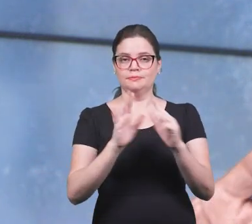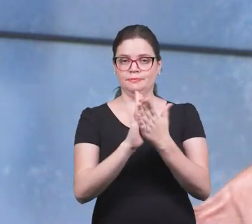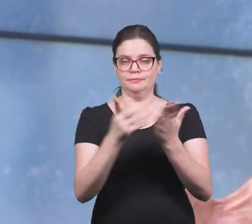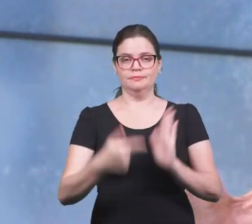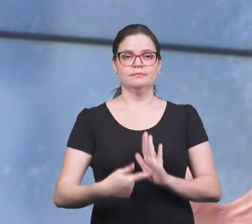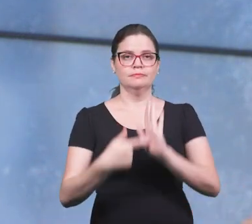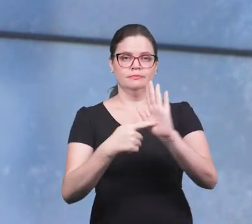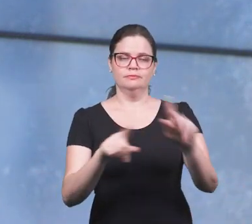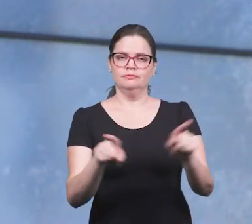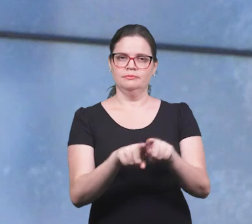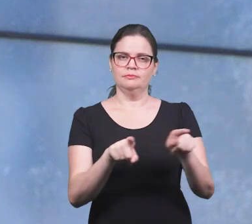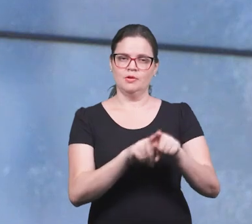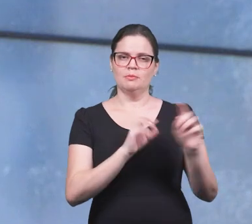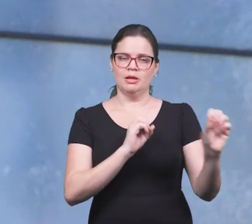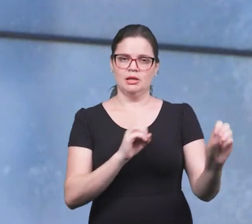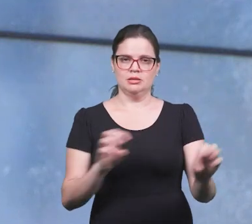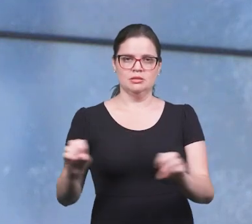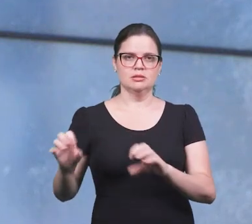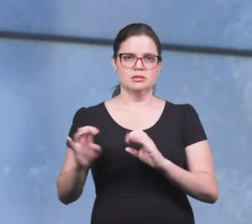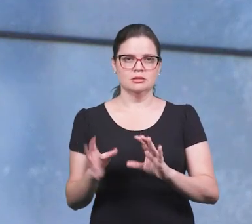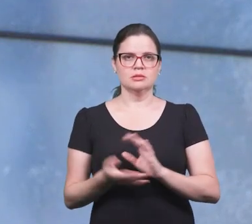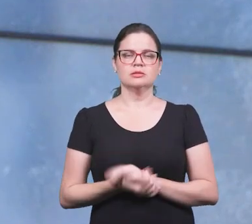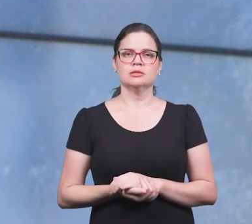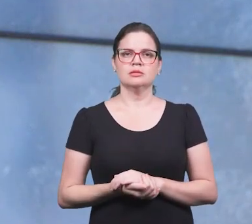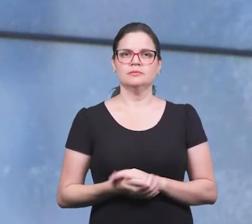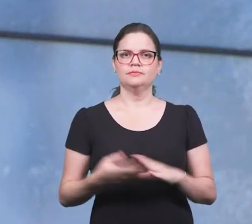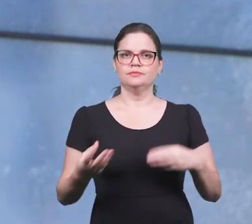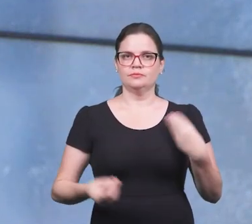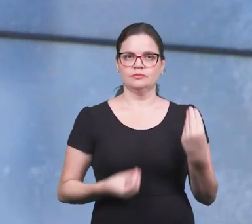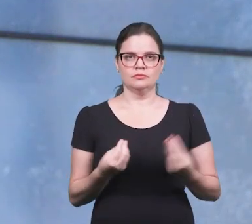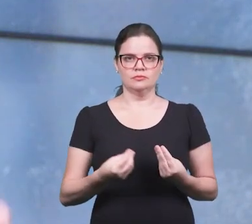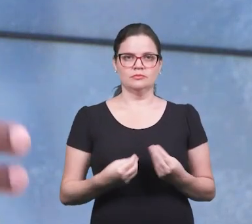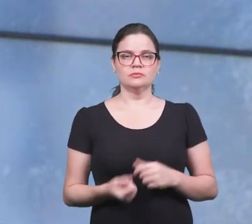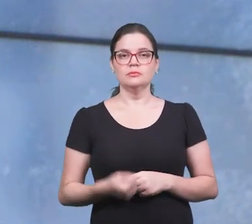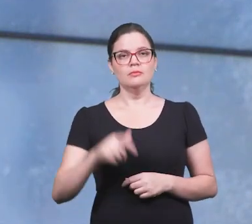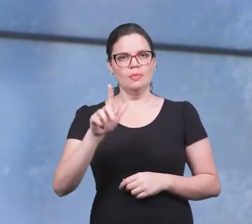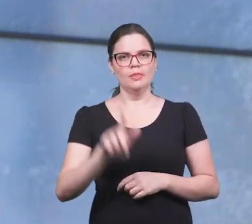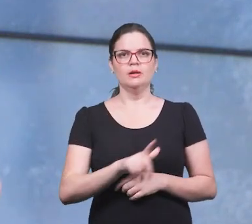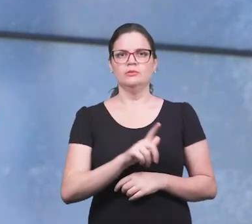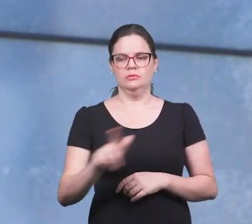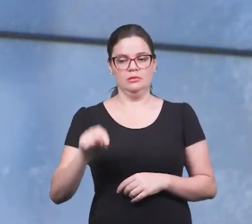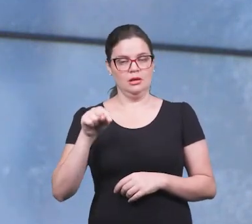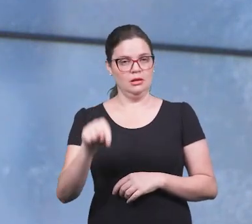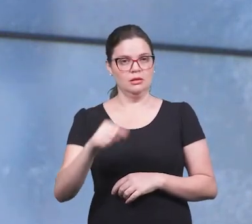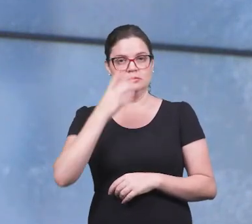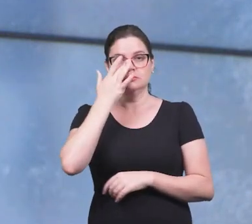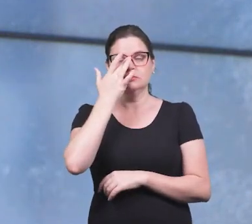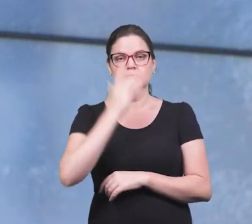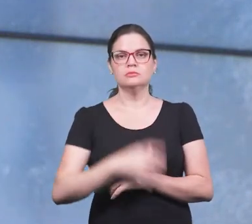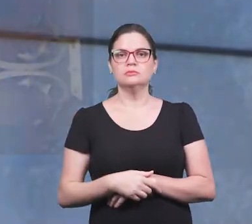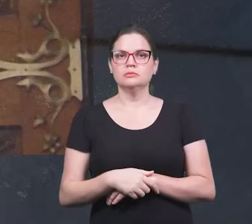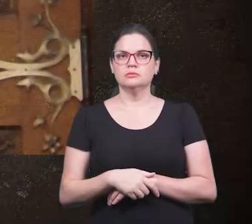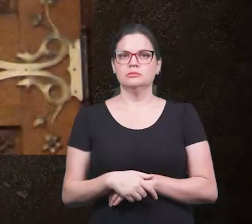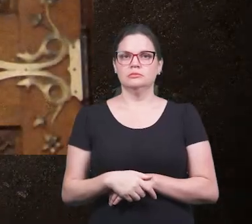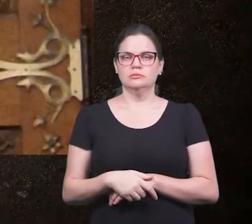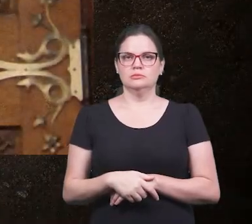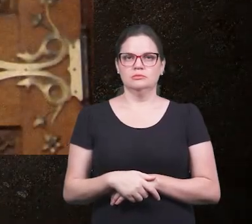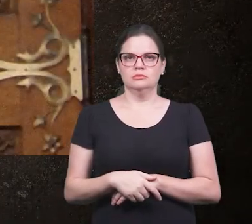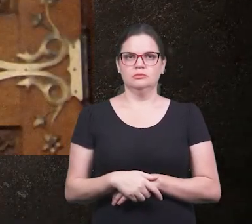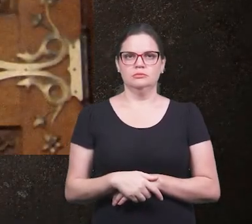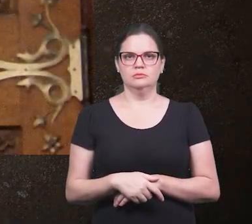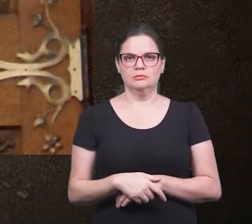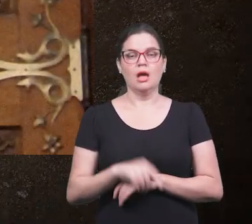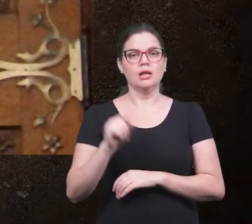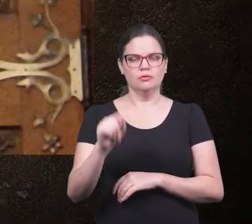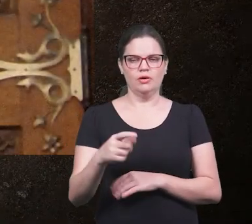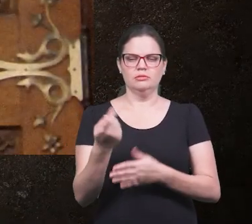havia essa postura da igreja. Então, Martinho Lutero colocou, né, na parede